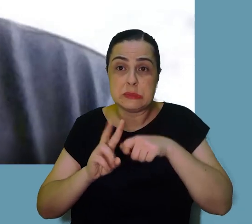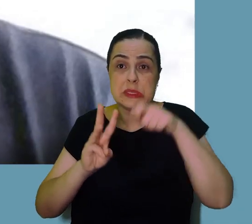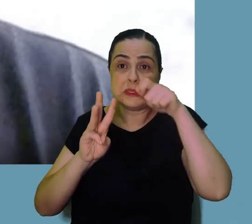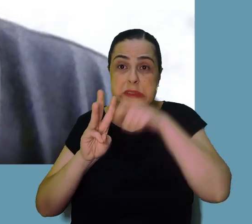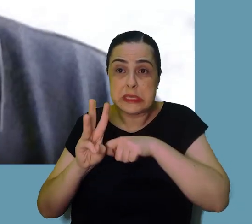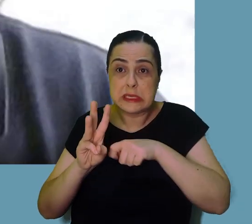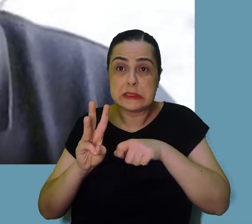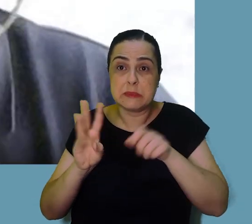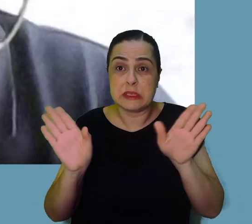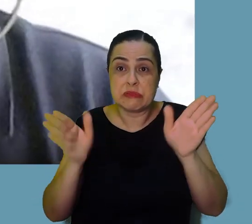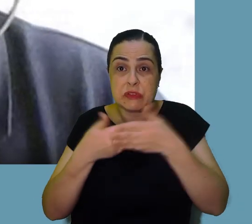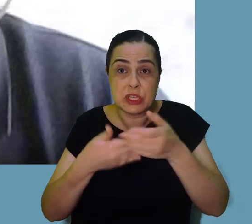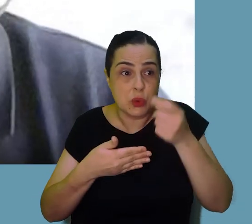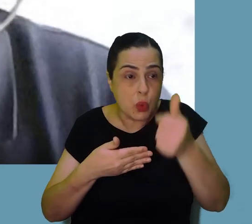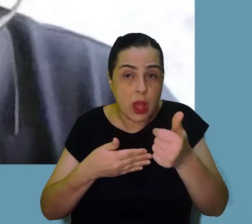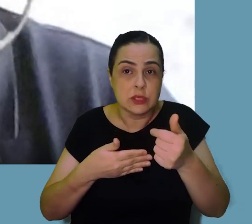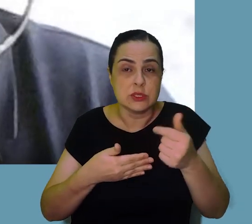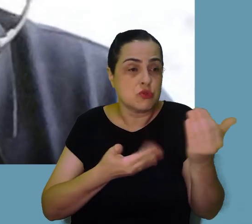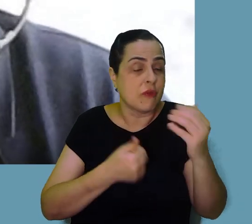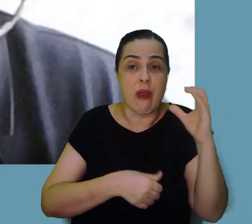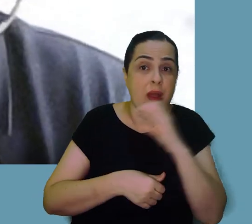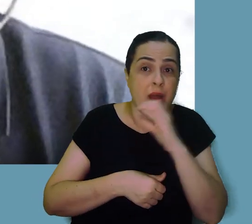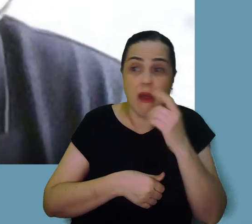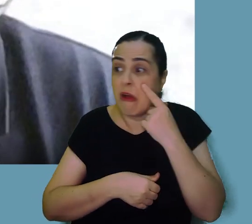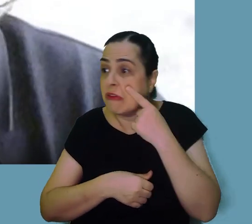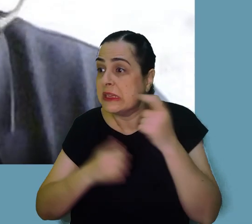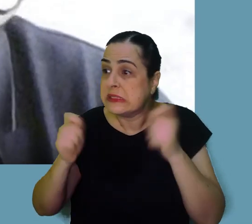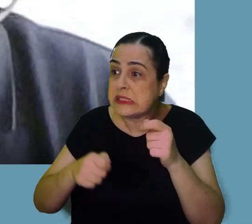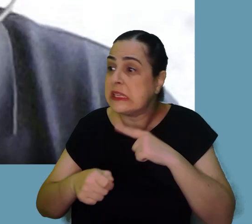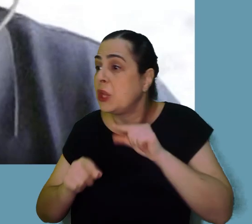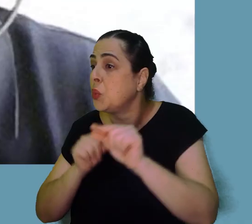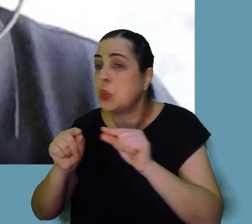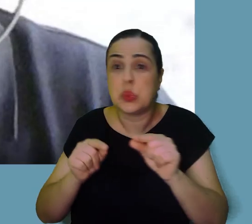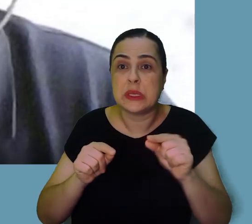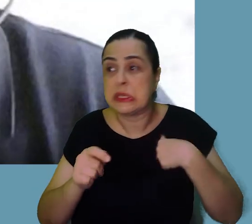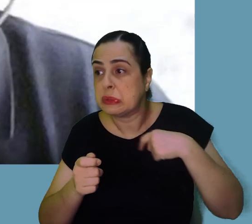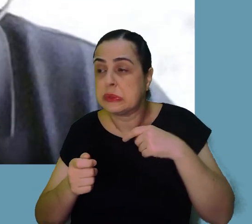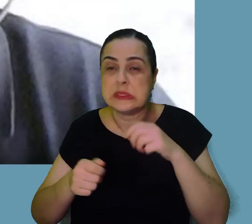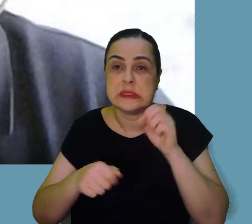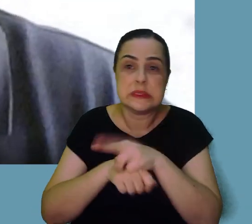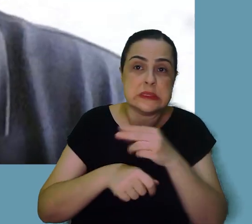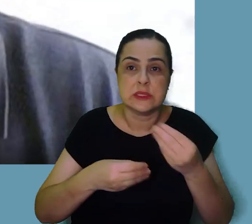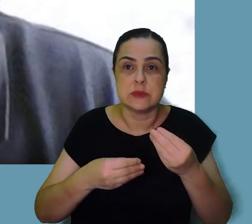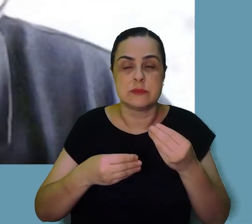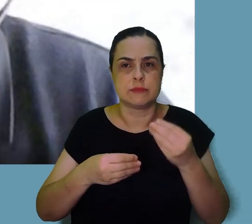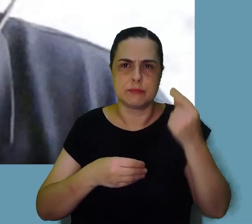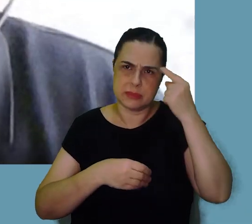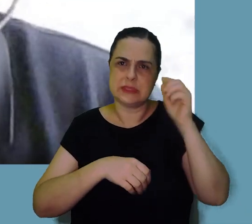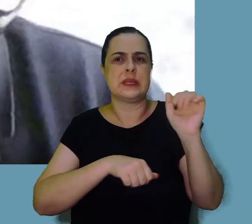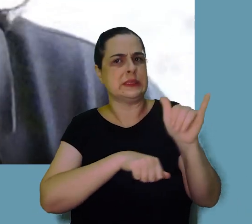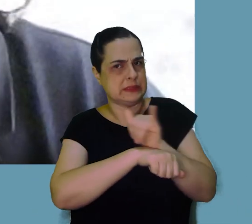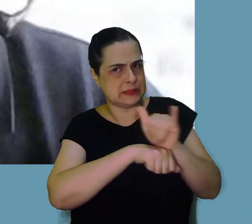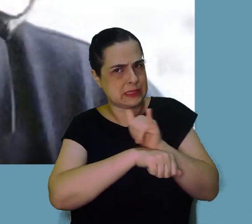tem. E não é isso, né? Não é sobre isso que a gente está falando. Quando a gente está falando de estratégia, a gente está falando de médio e longo